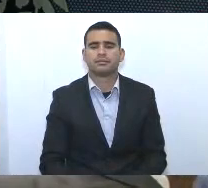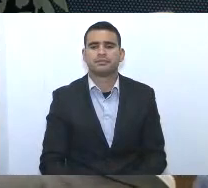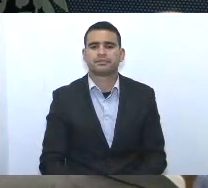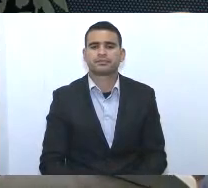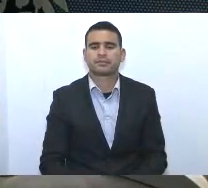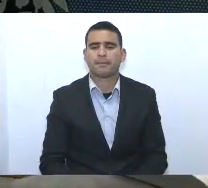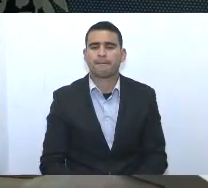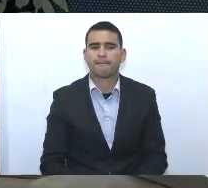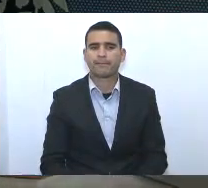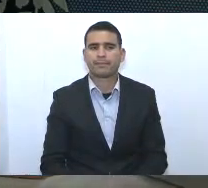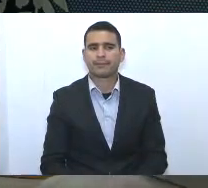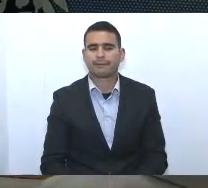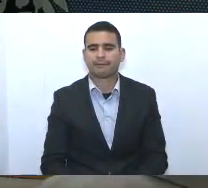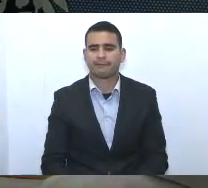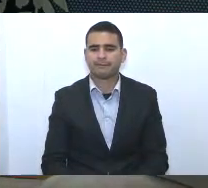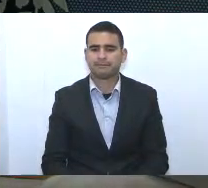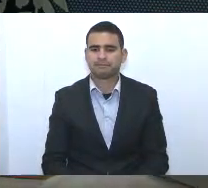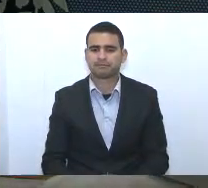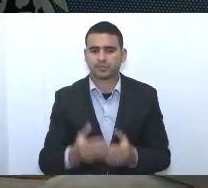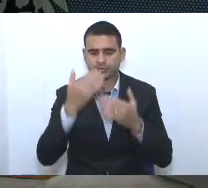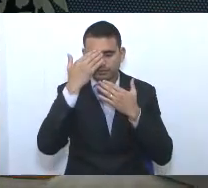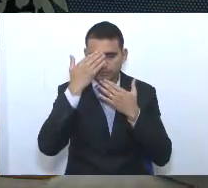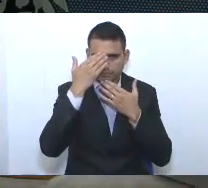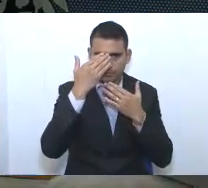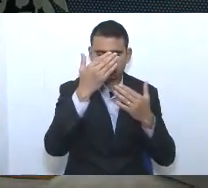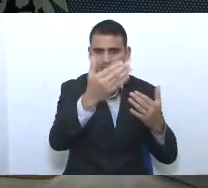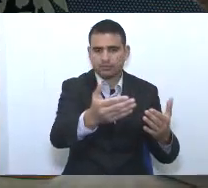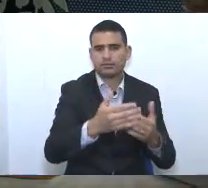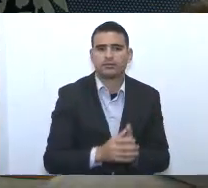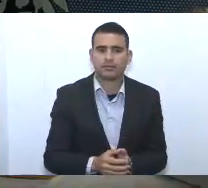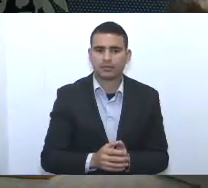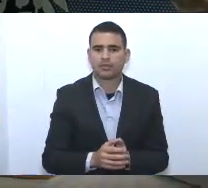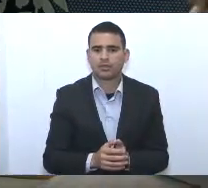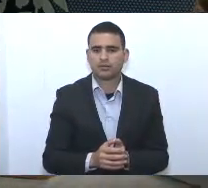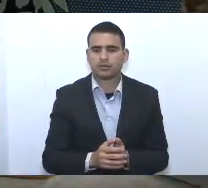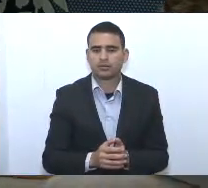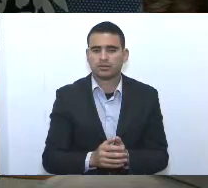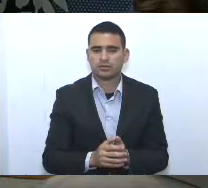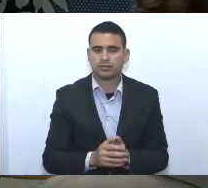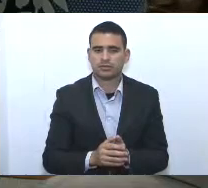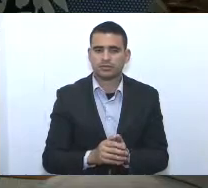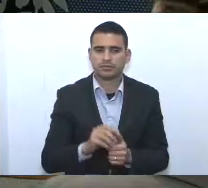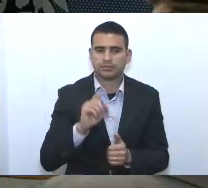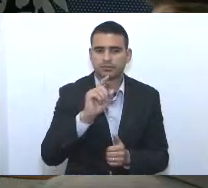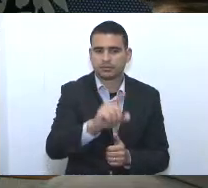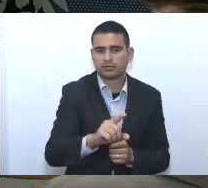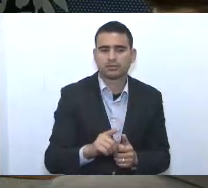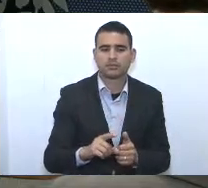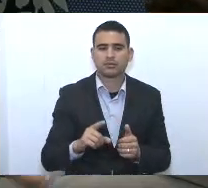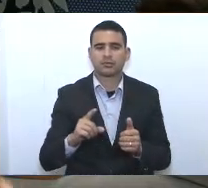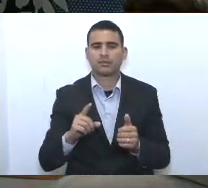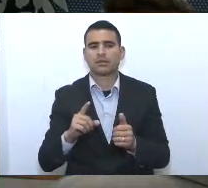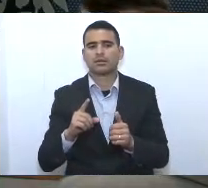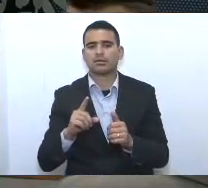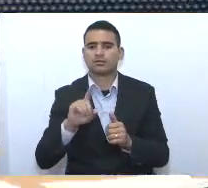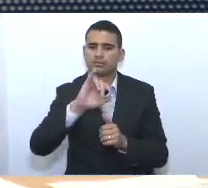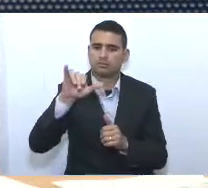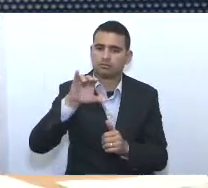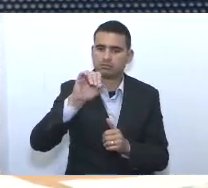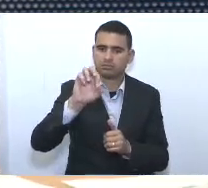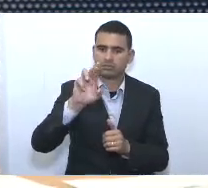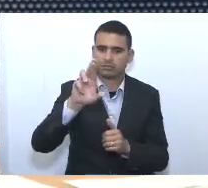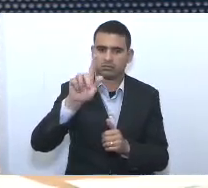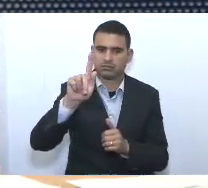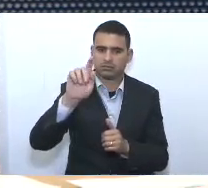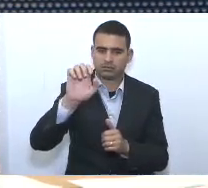Obrigado pela explanação, o doutor Jorge Luiz Carnitti. Pedi